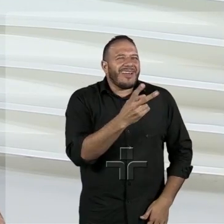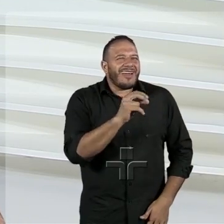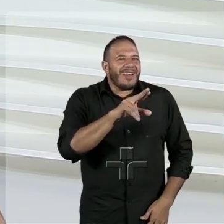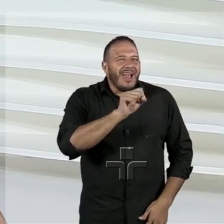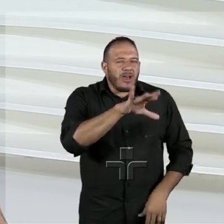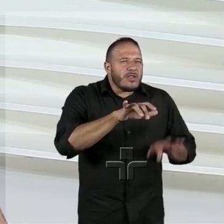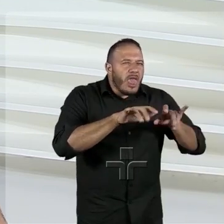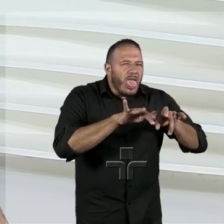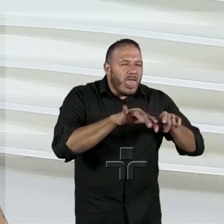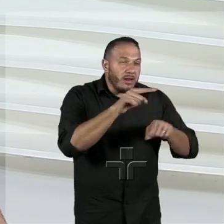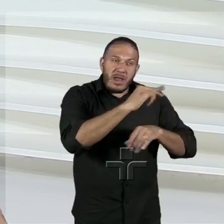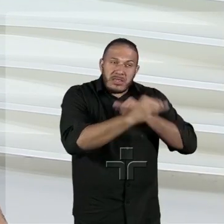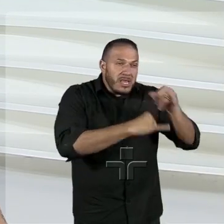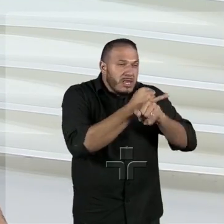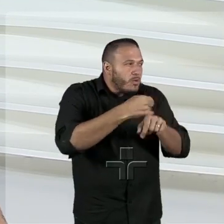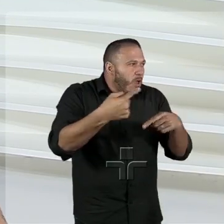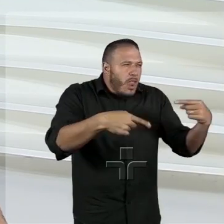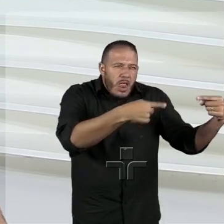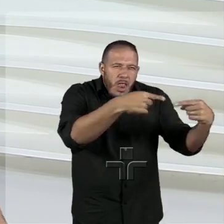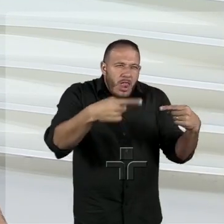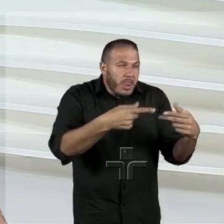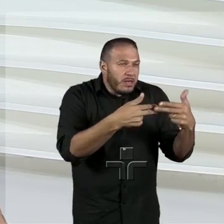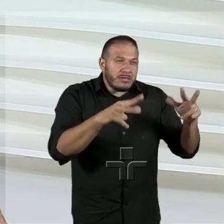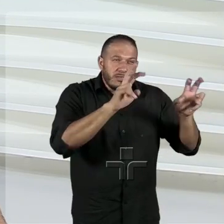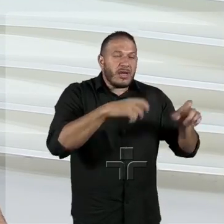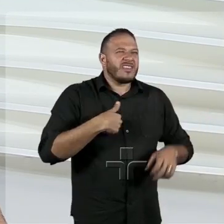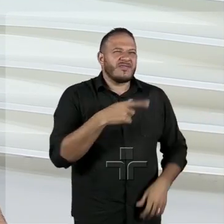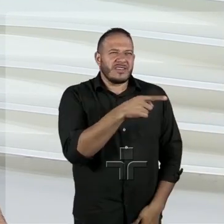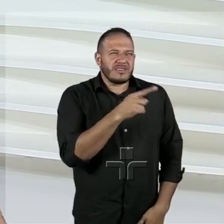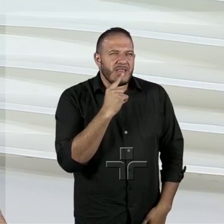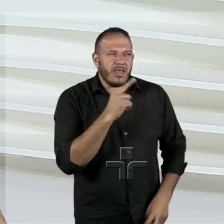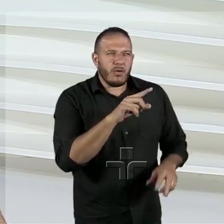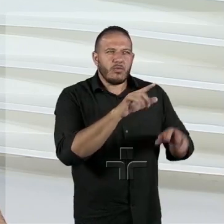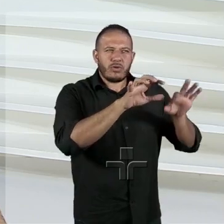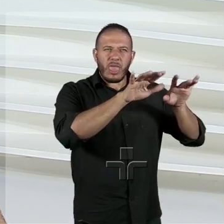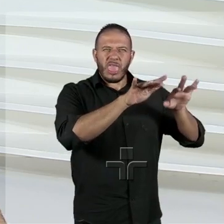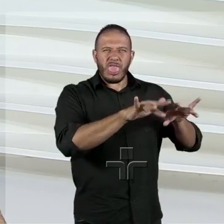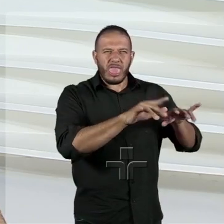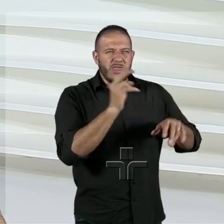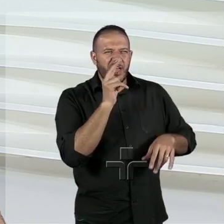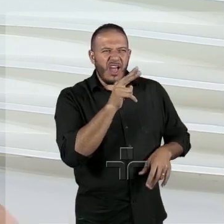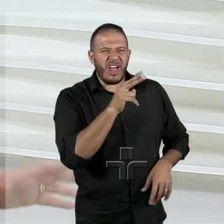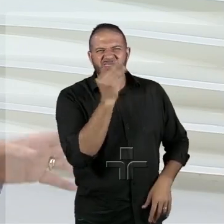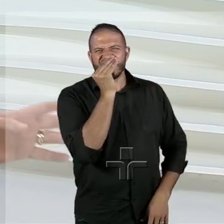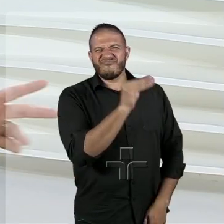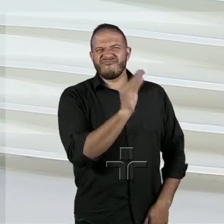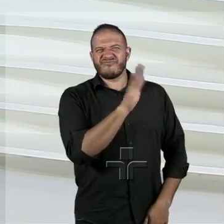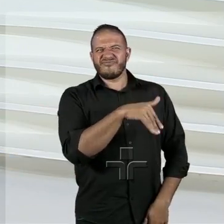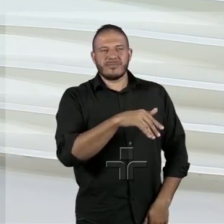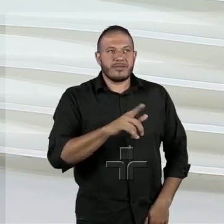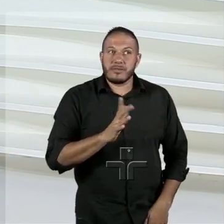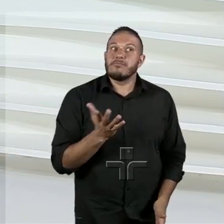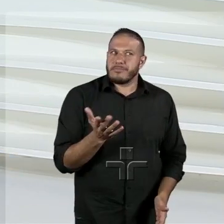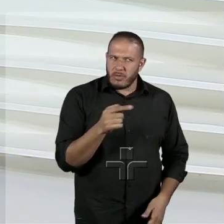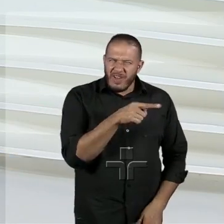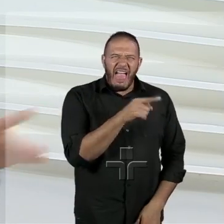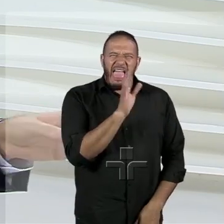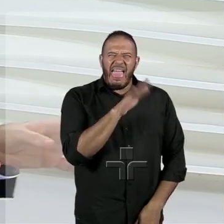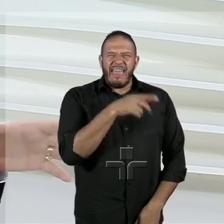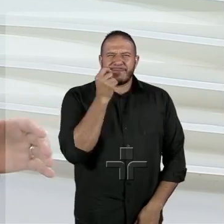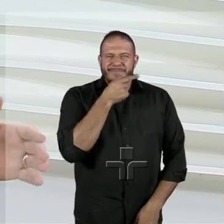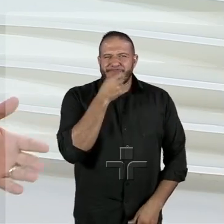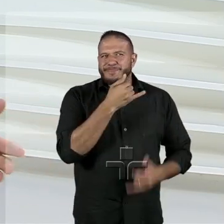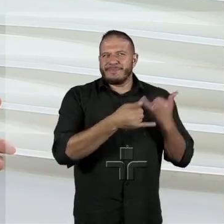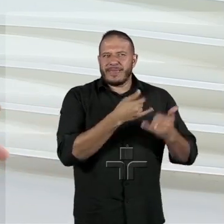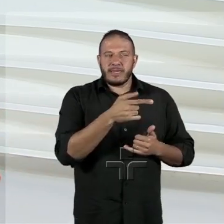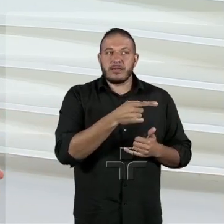rede. Às vezes a gente minimiza uma fala, uma escrita de alguém em algum lugar e acha, não, ele está brincando, ele está